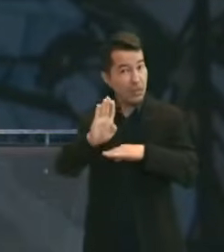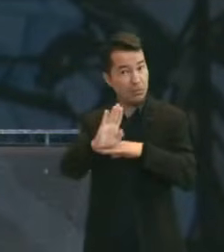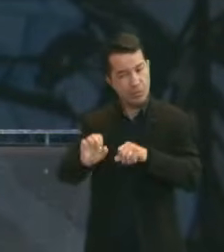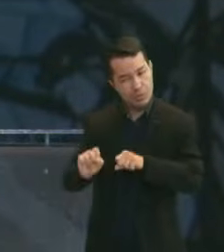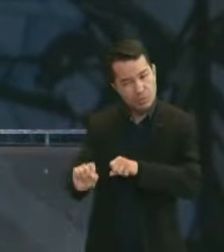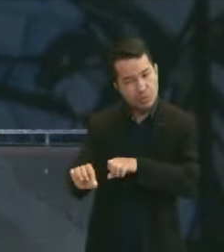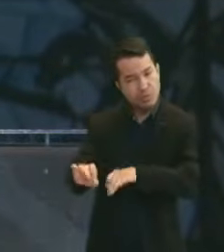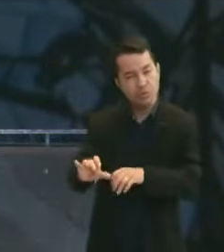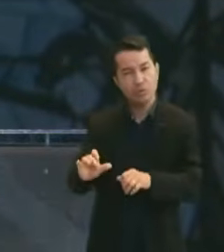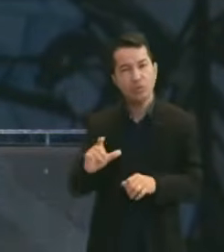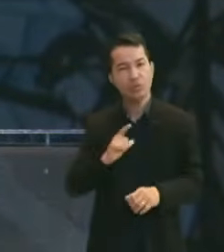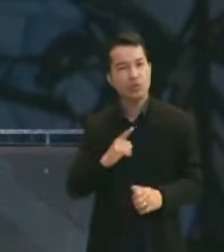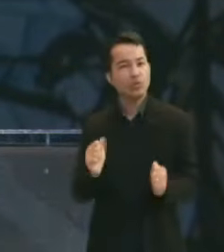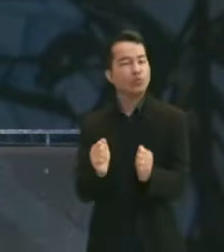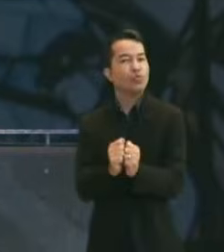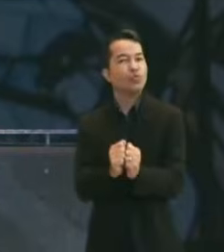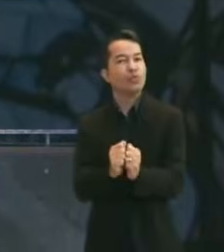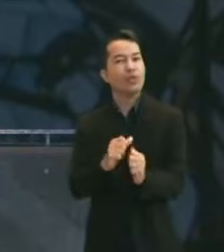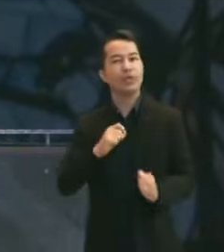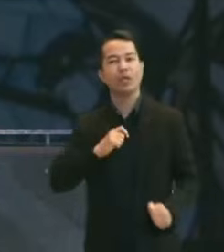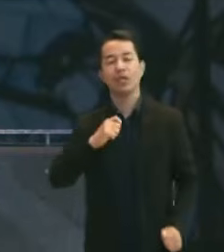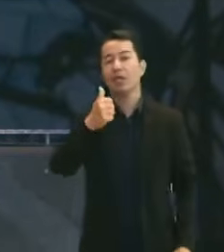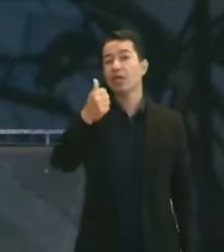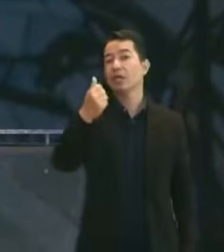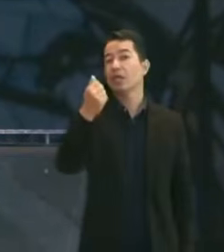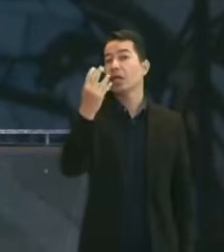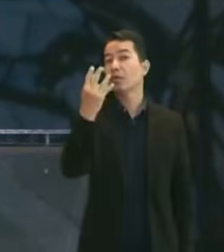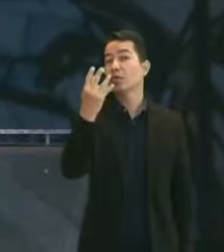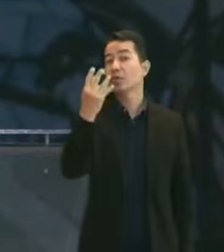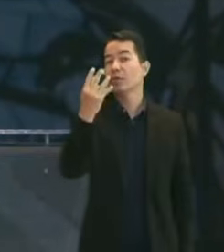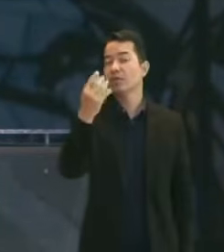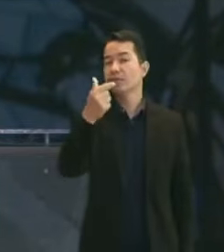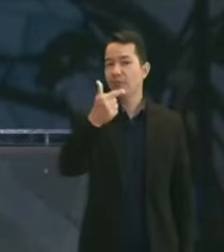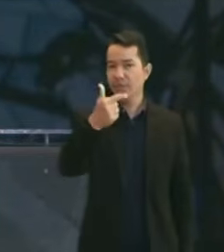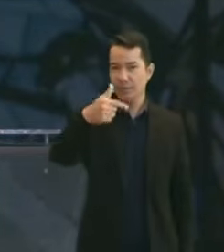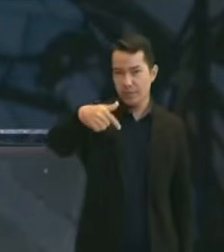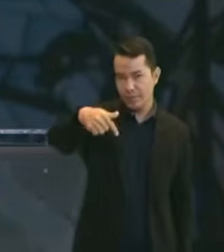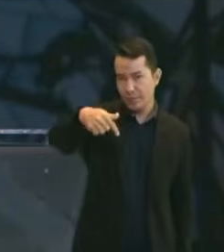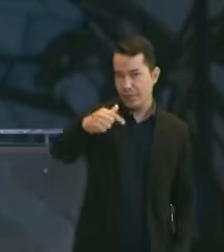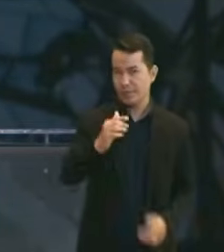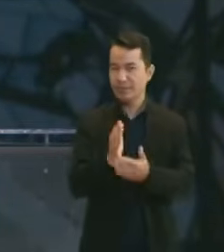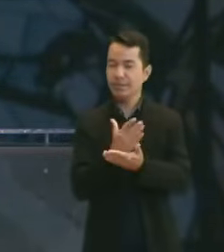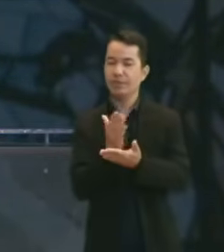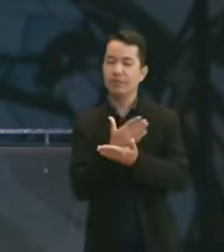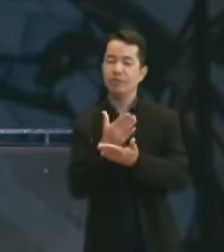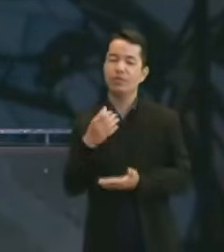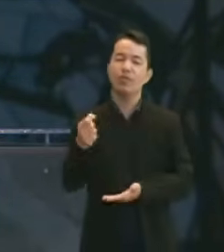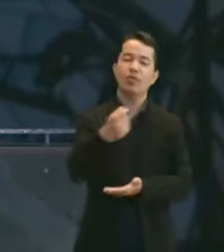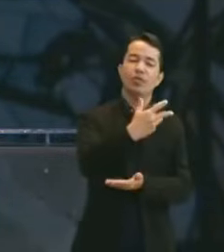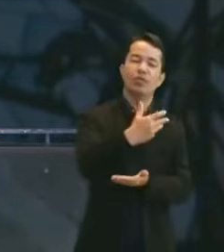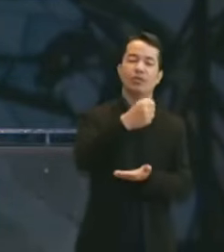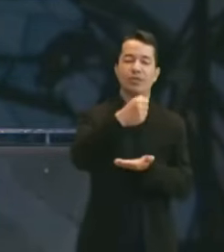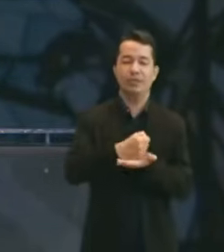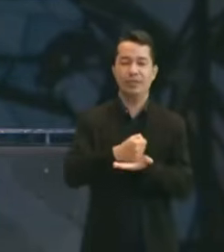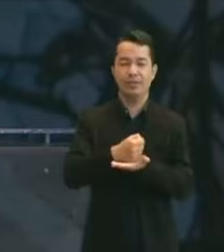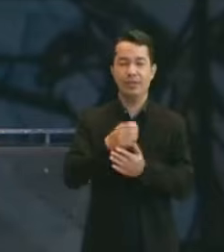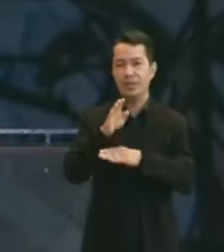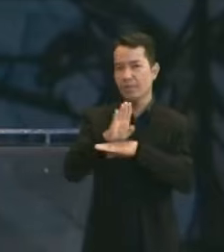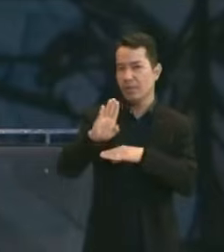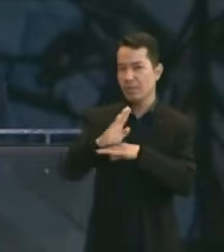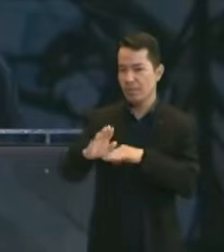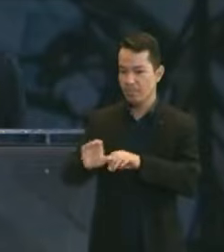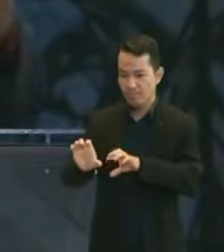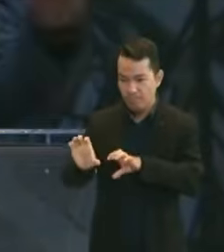escreveram juntas 14 dos 27 livros do Novo Testamento? Que tal? Olha o impacto desse homem